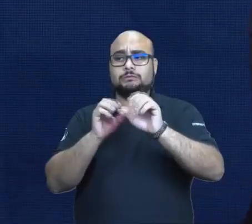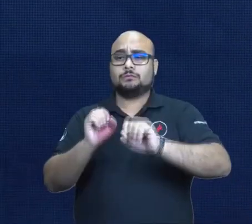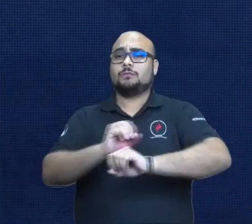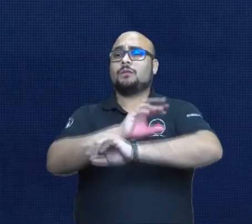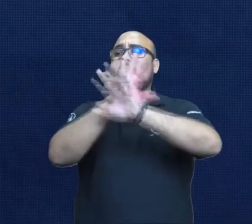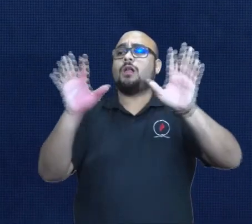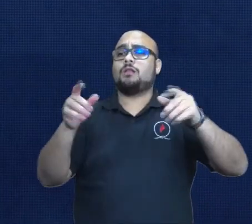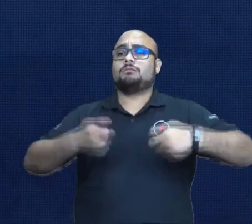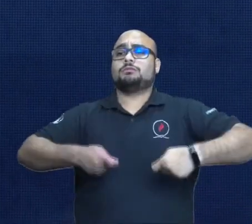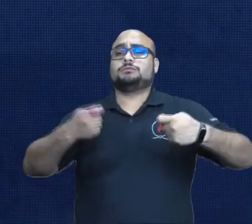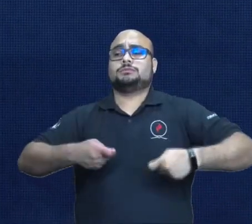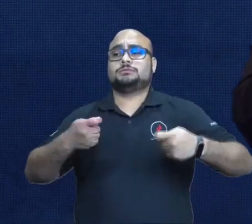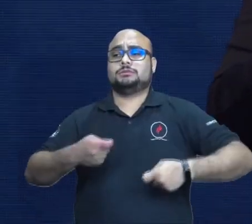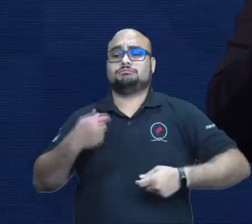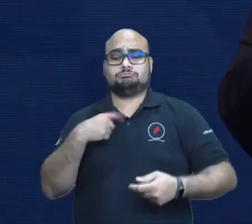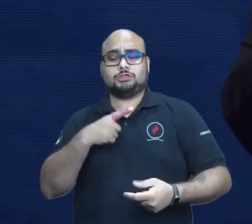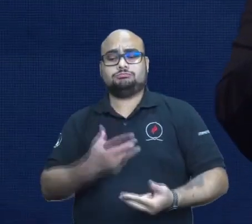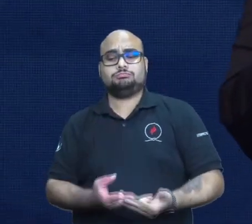perdas